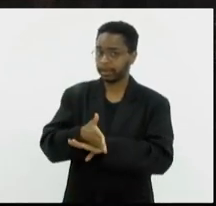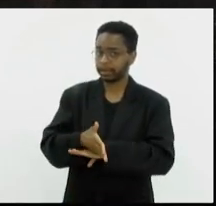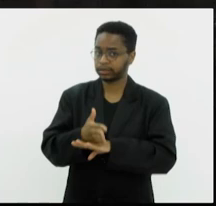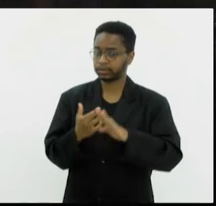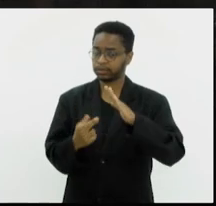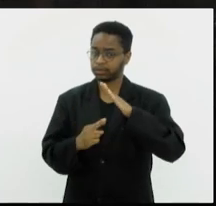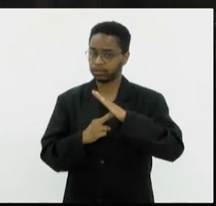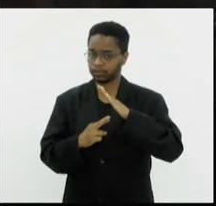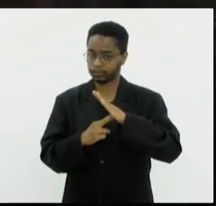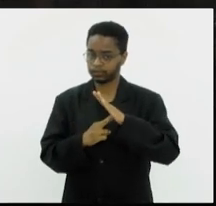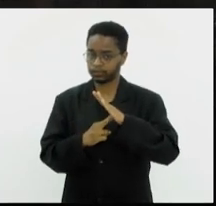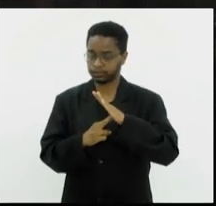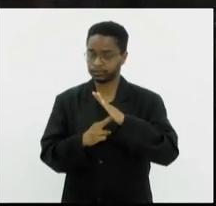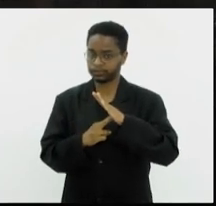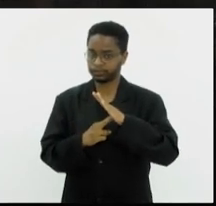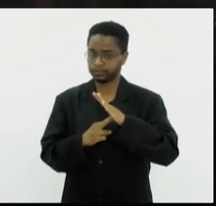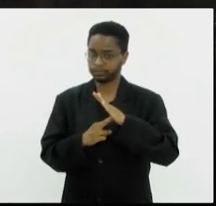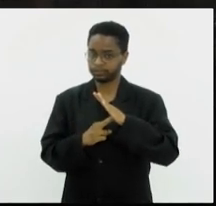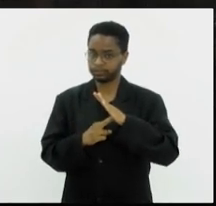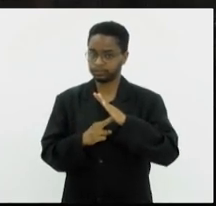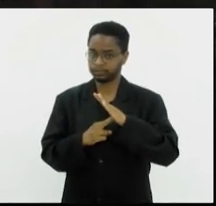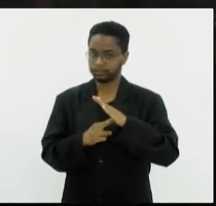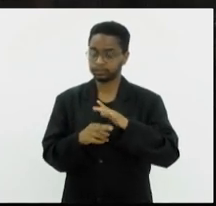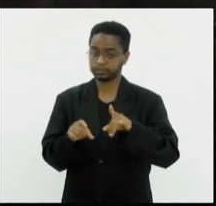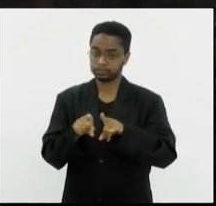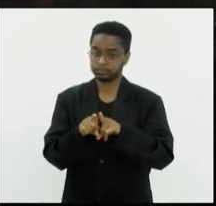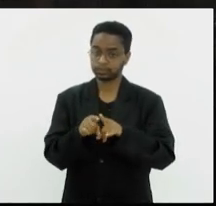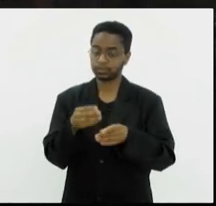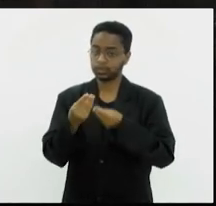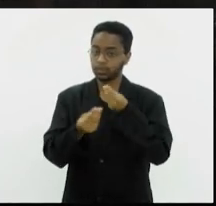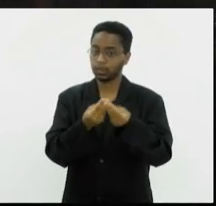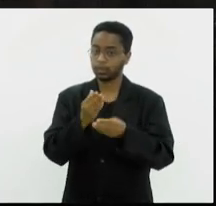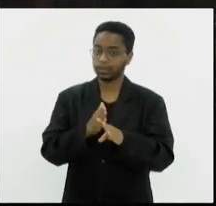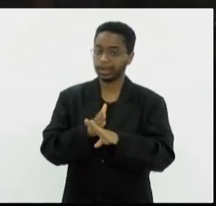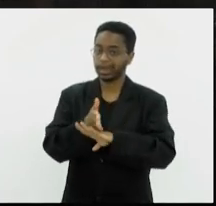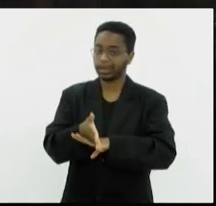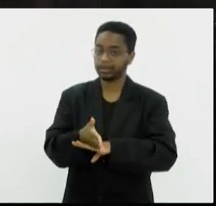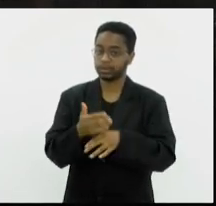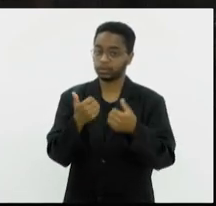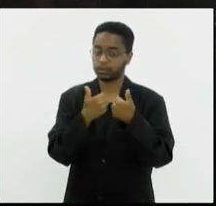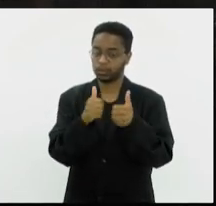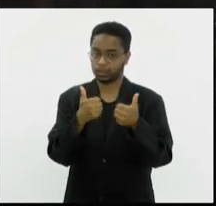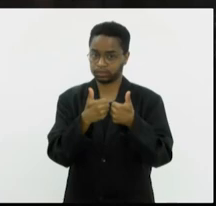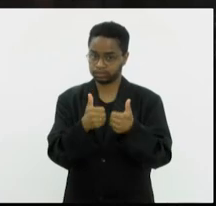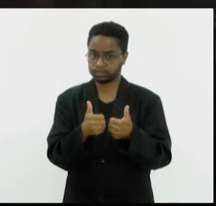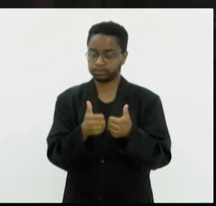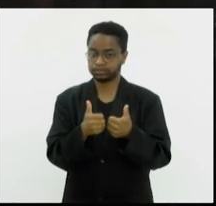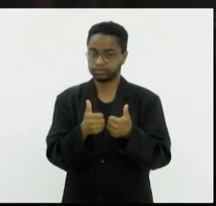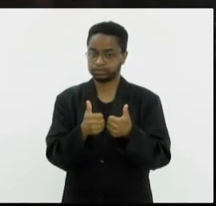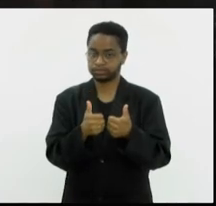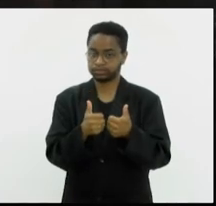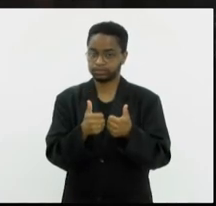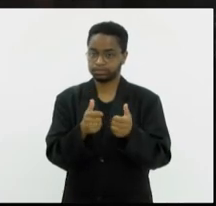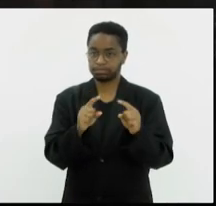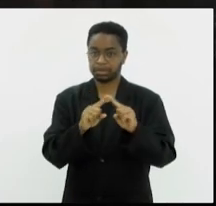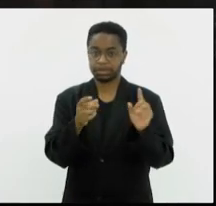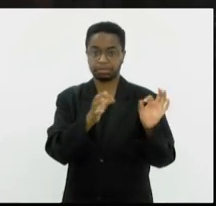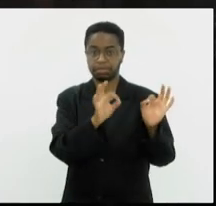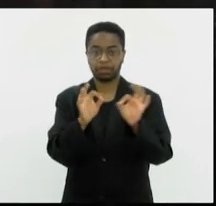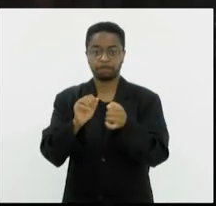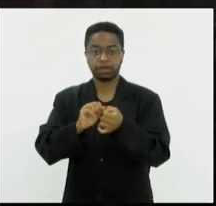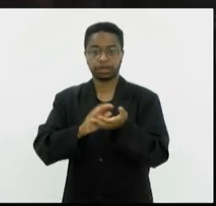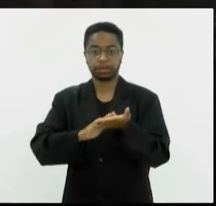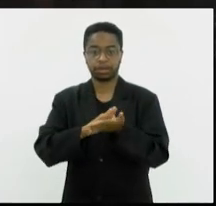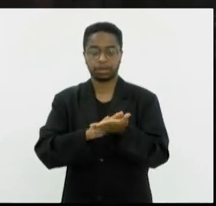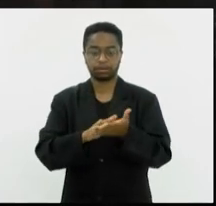rodoviária Novo Rio e dentro de um ônibus e ninguém o